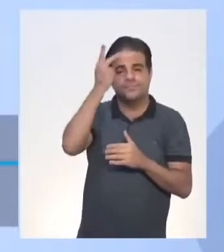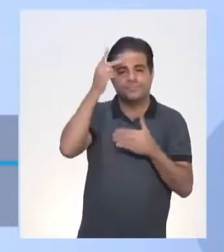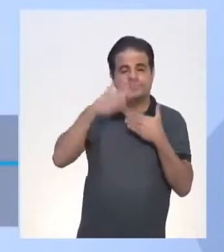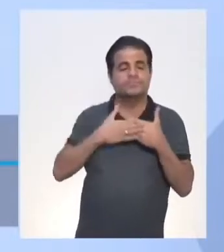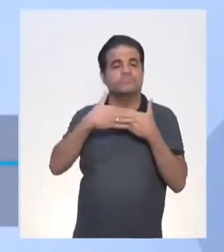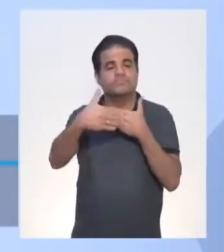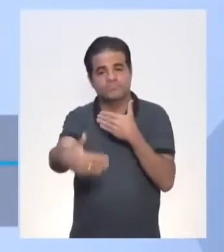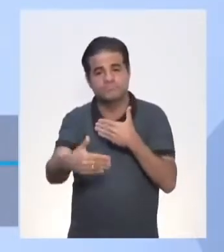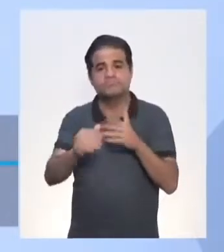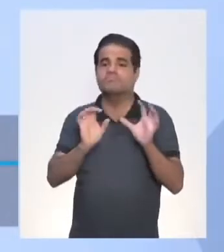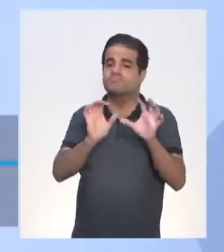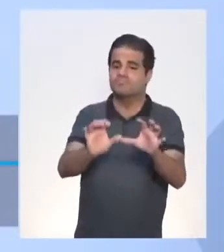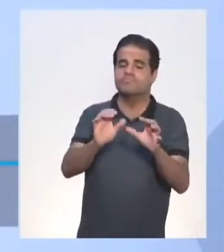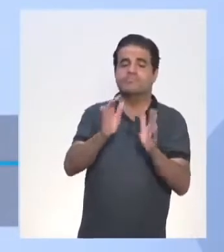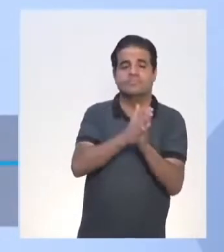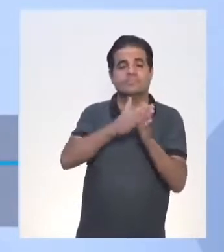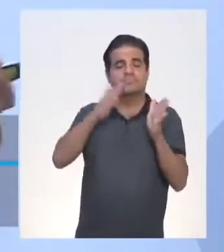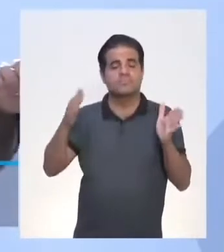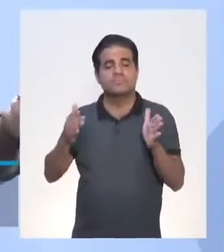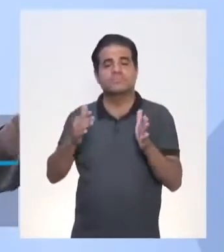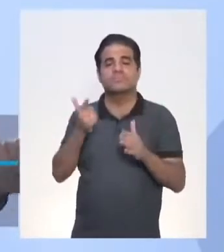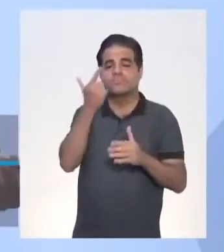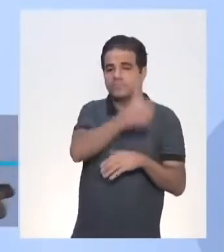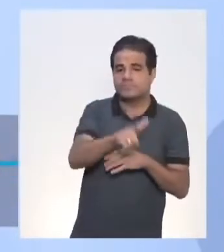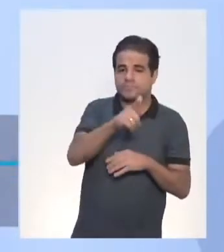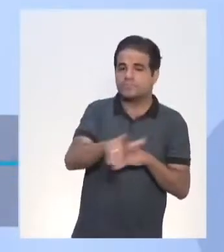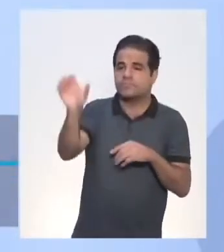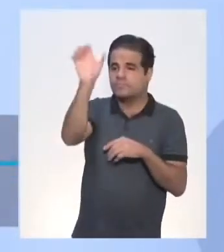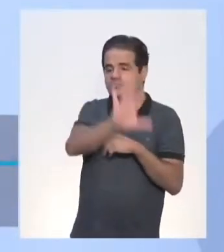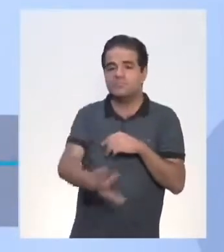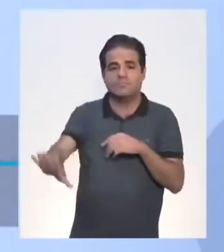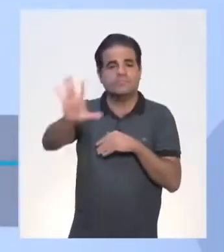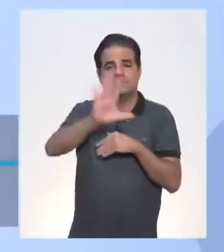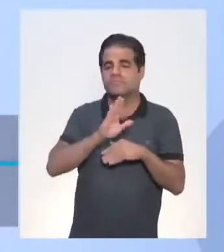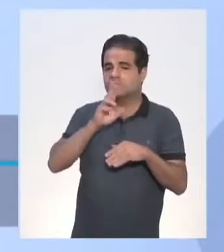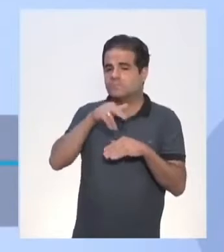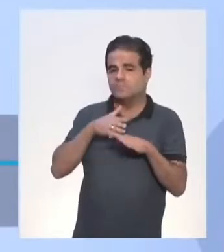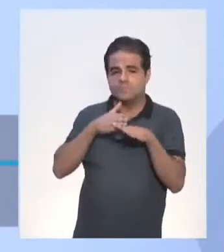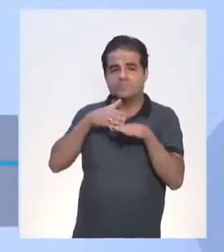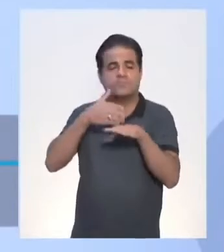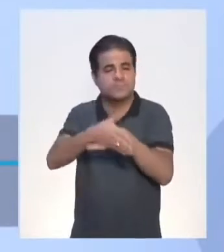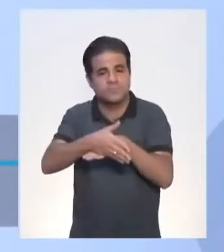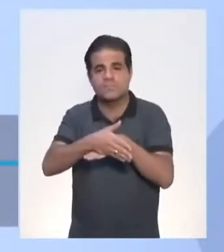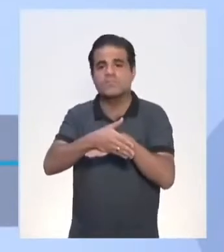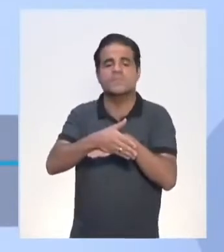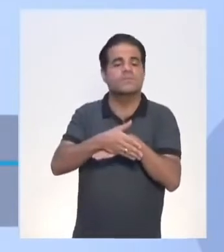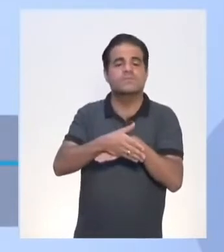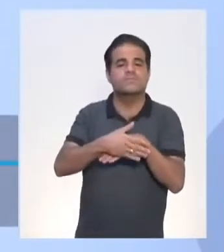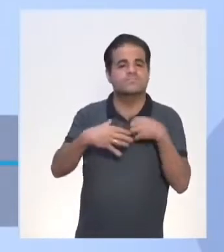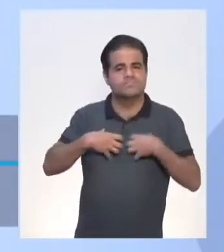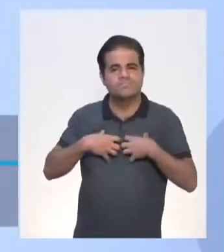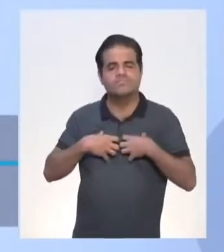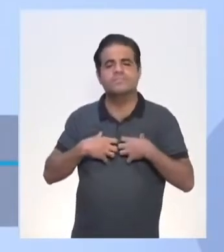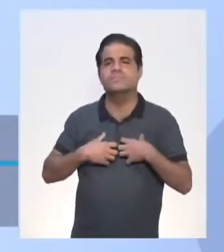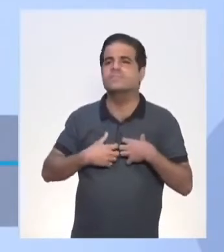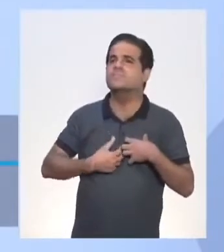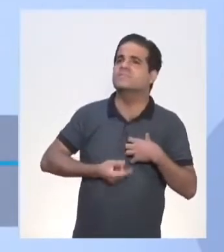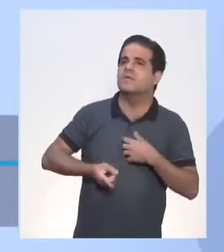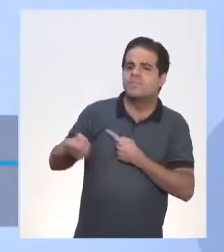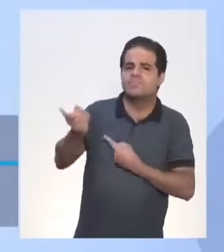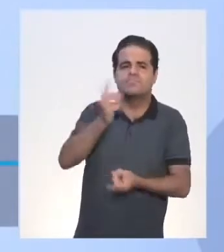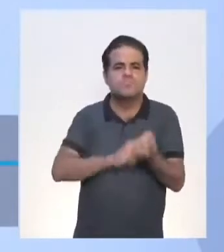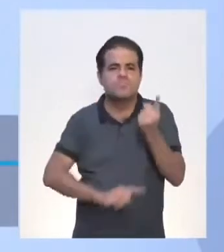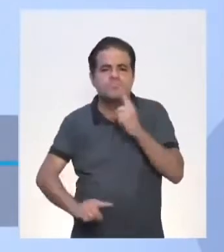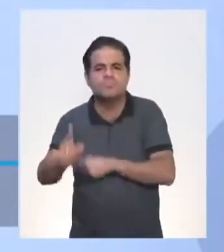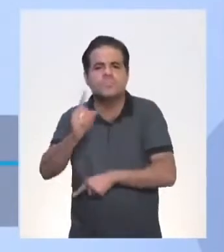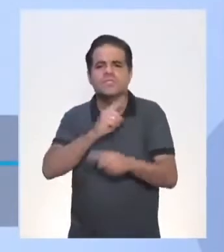republicano paulista. Então, outros estados do Brasil não participavam dessa política